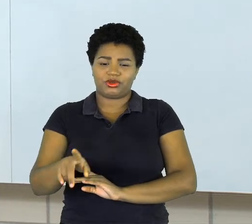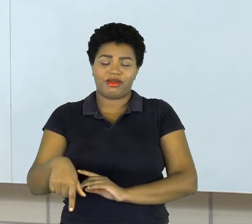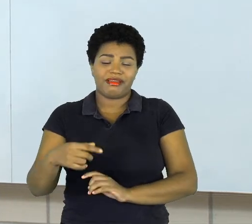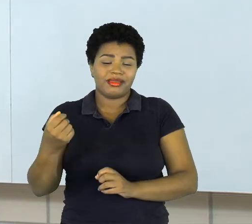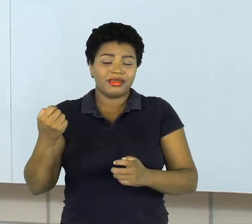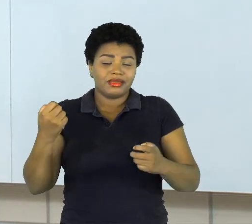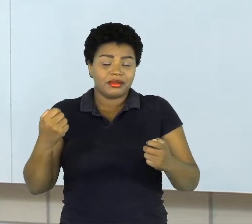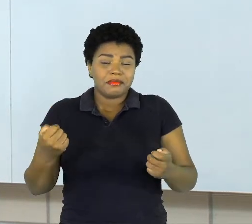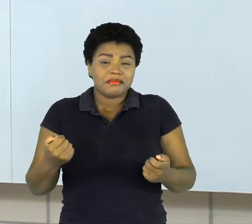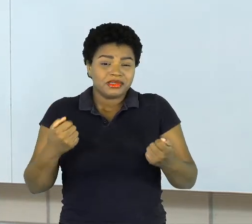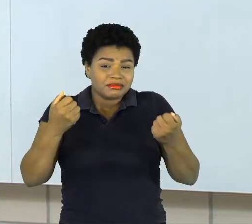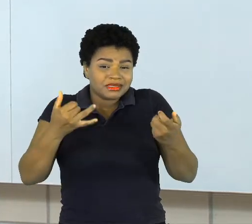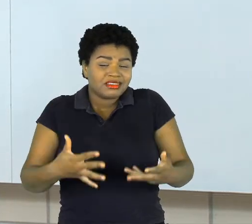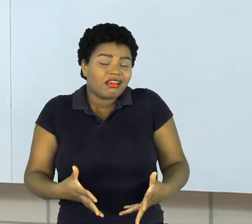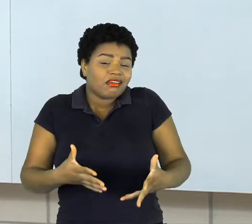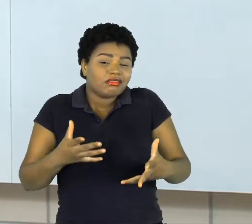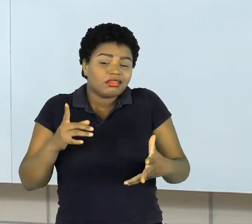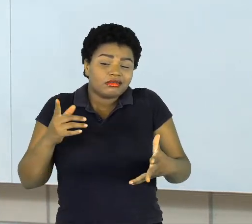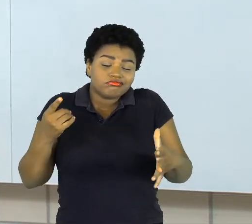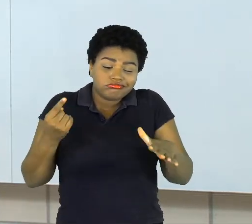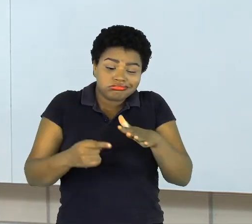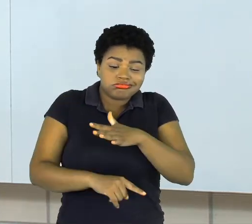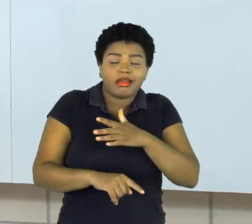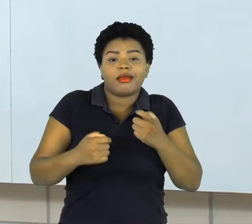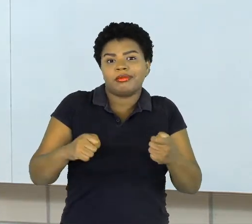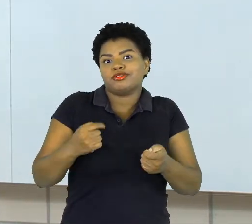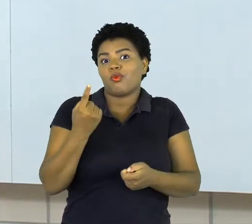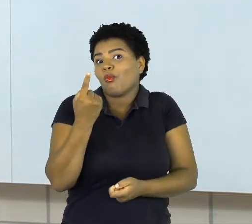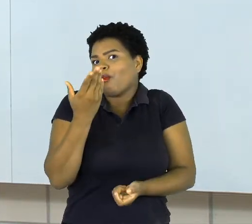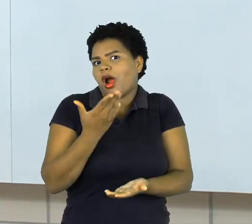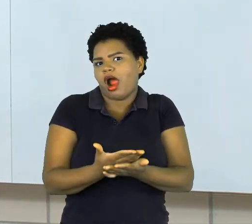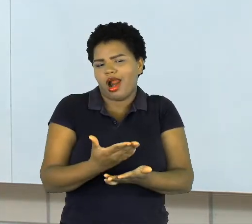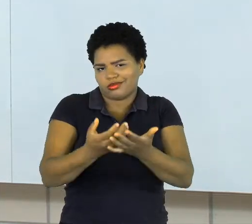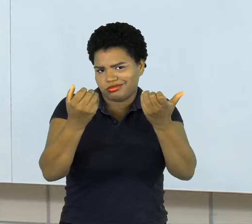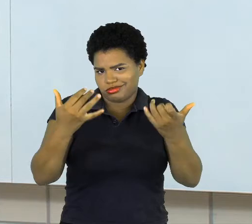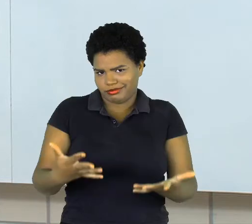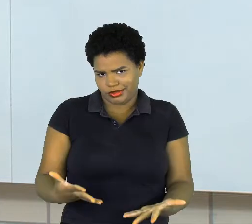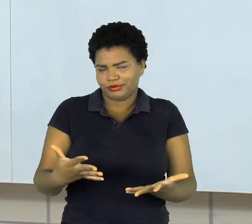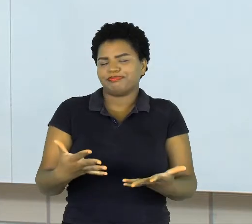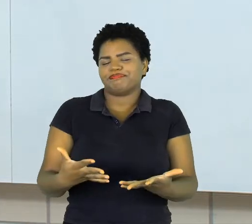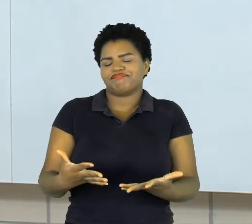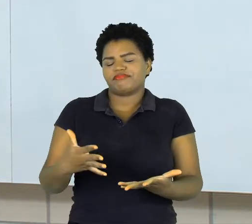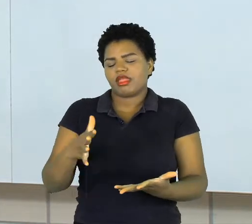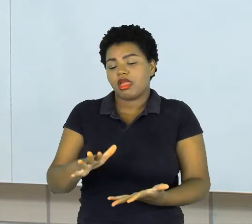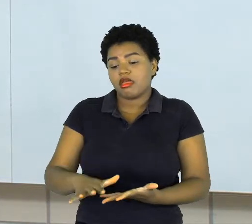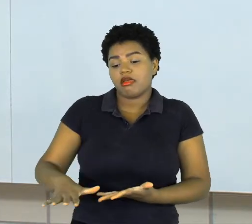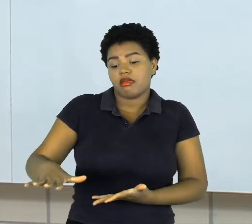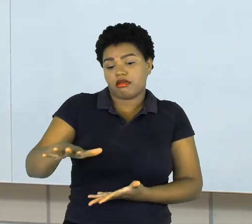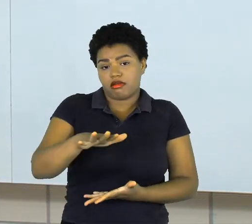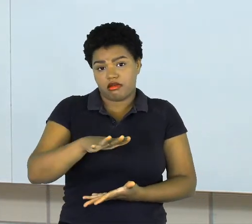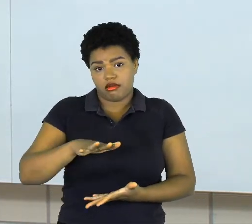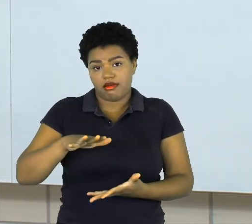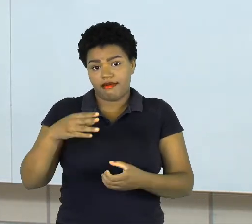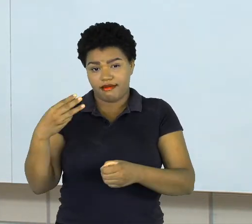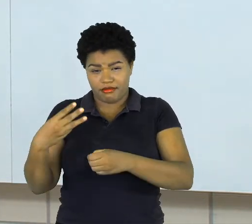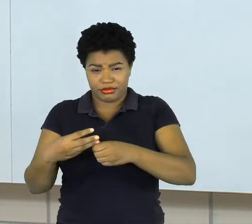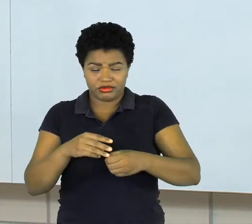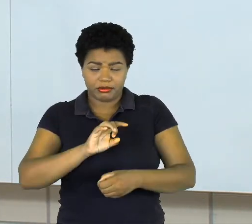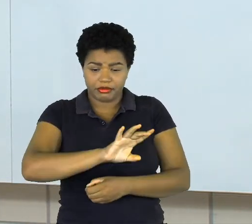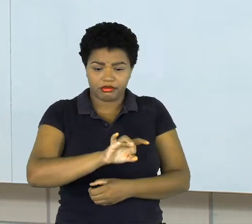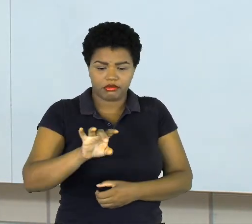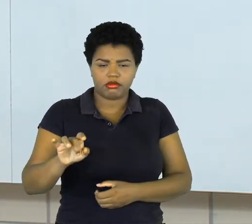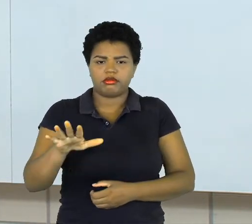aula sobre plano diretor. E lá nos planos diretores de cada município, ele vai dizer quais são as